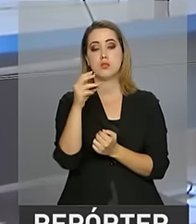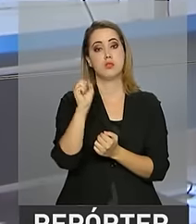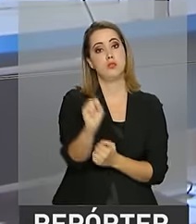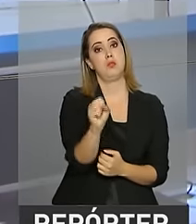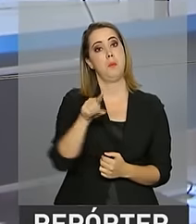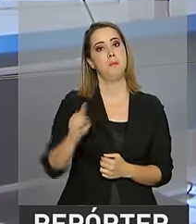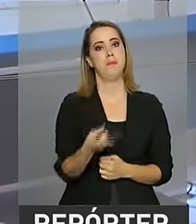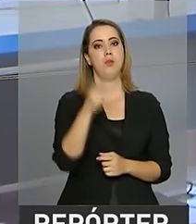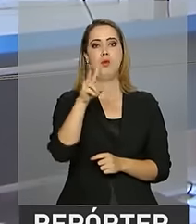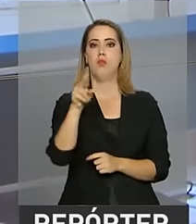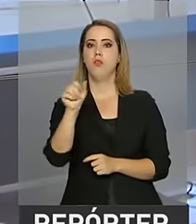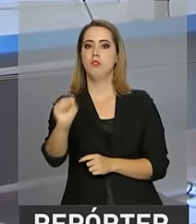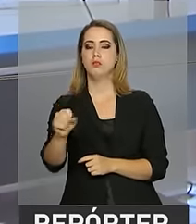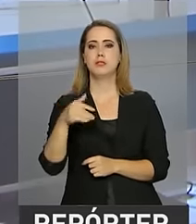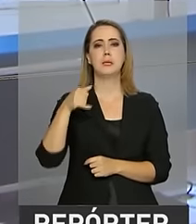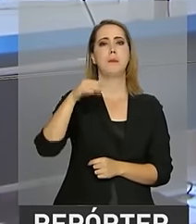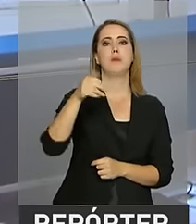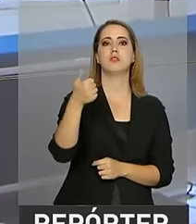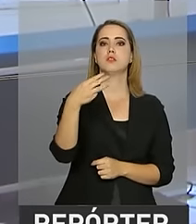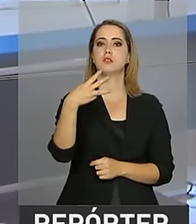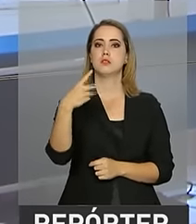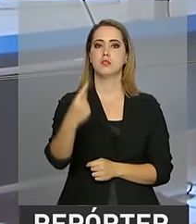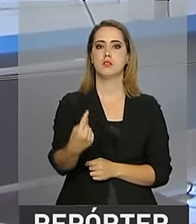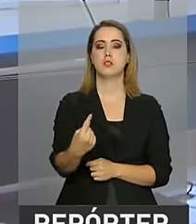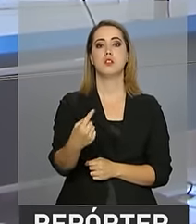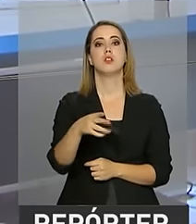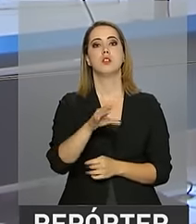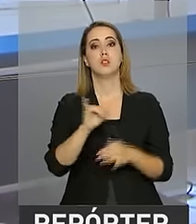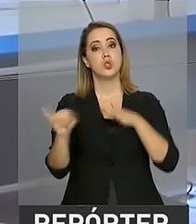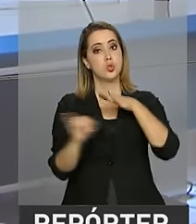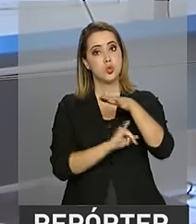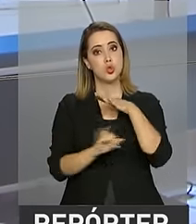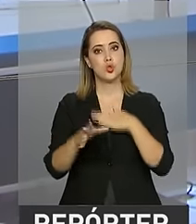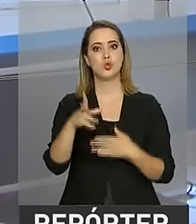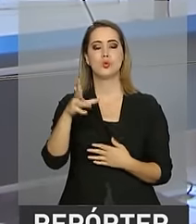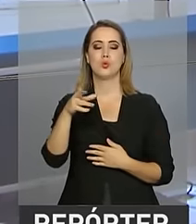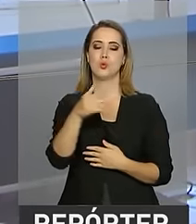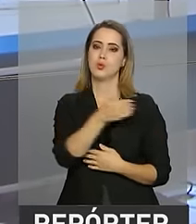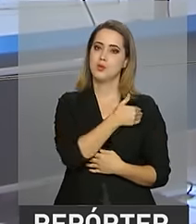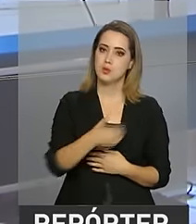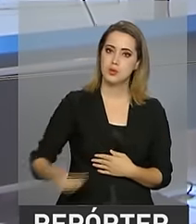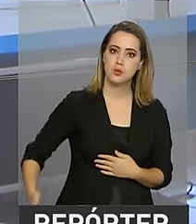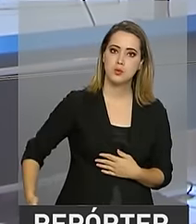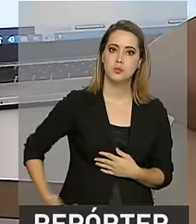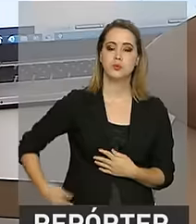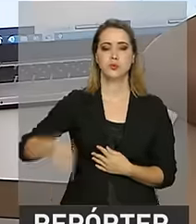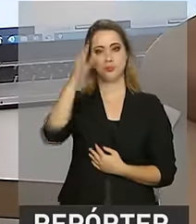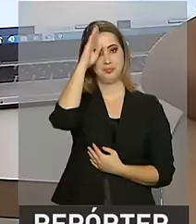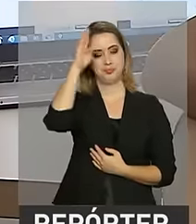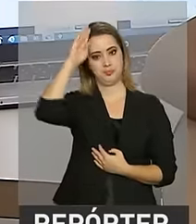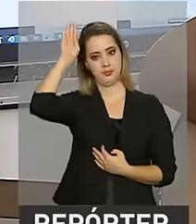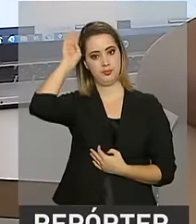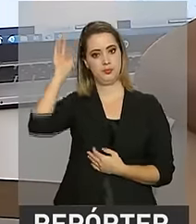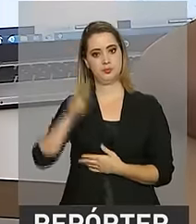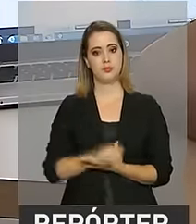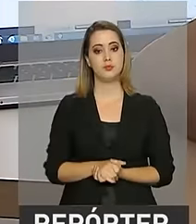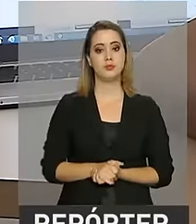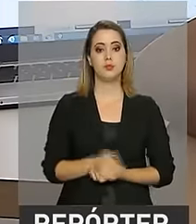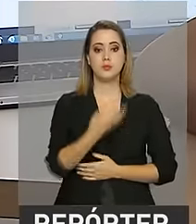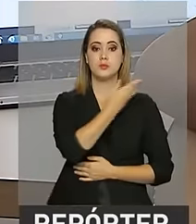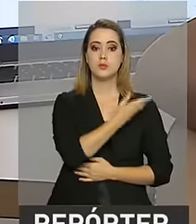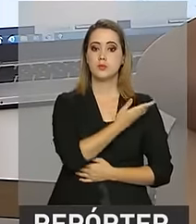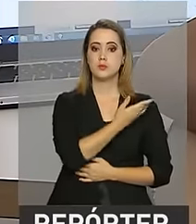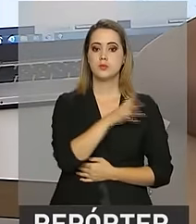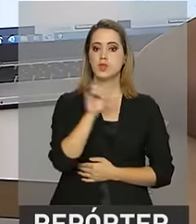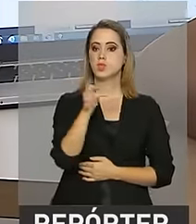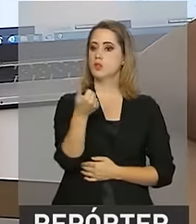vagas em 131 instituições públicas de educação superior de todo o país A Milena tem